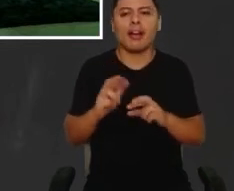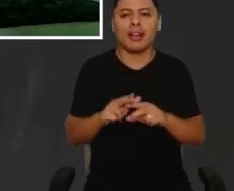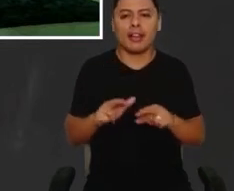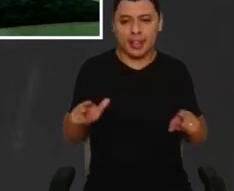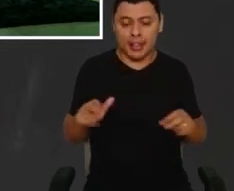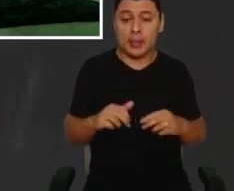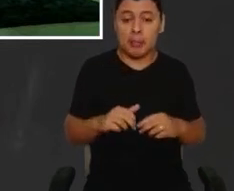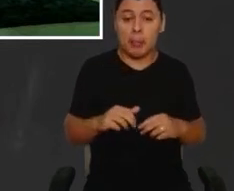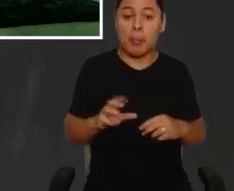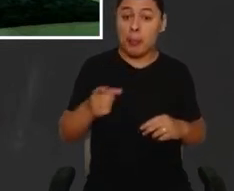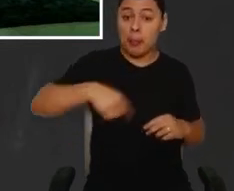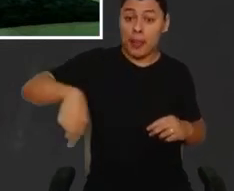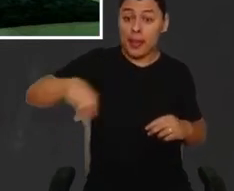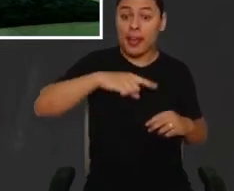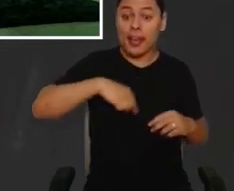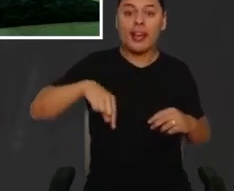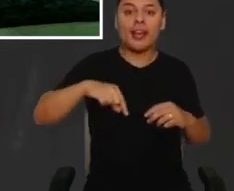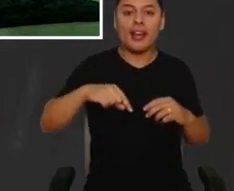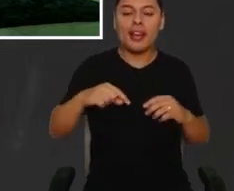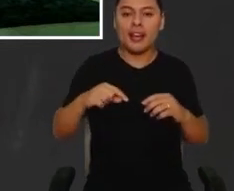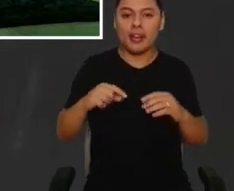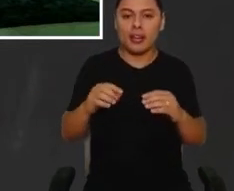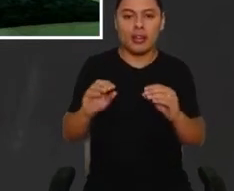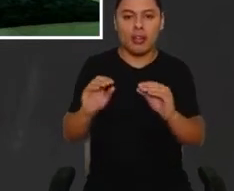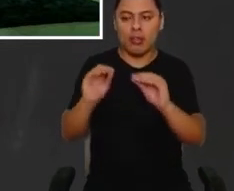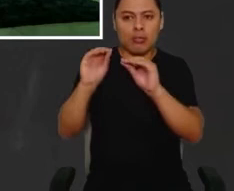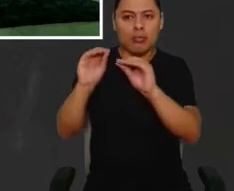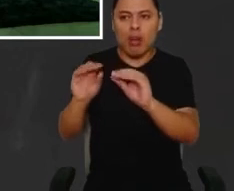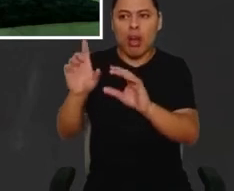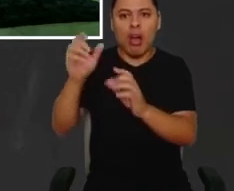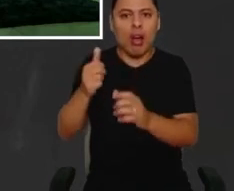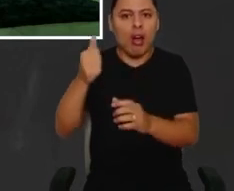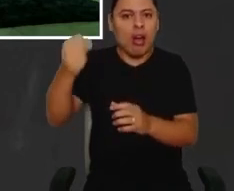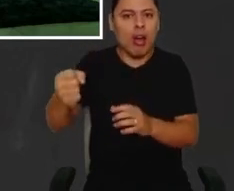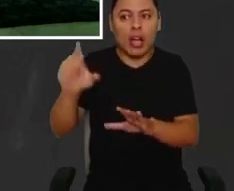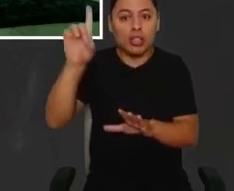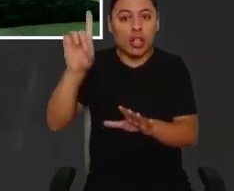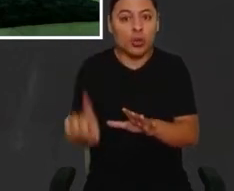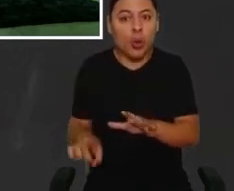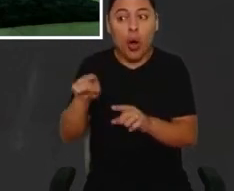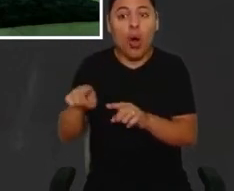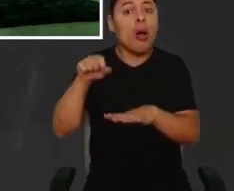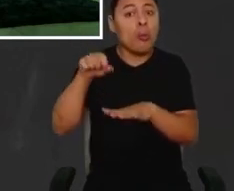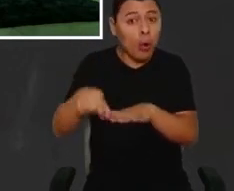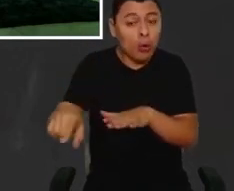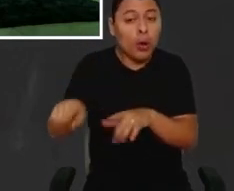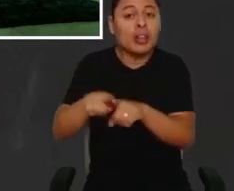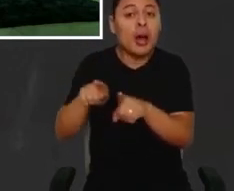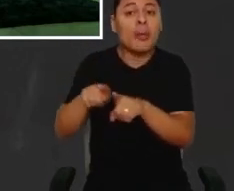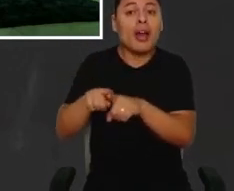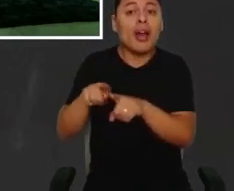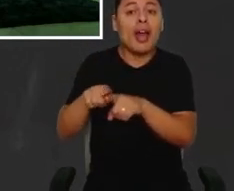coloca diretores que são produtores e filhos de produtores, nossa